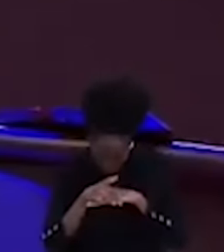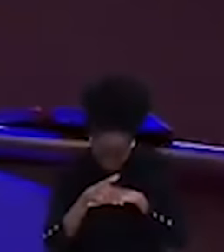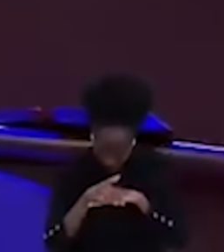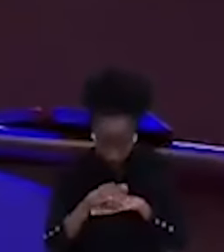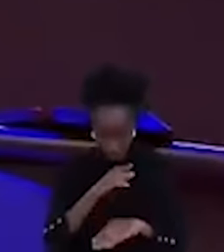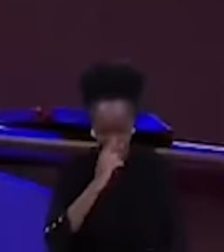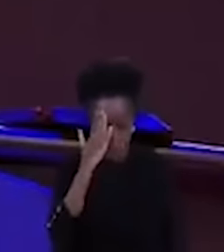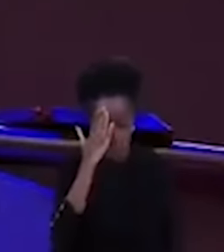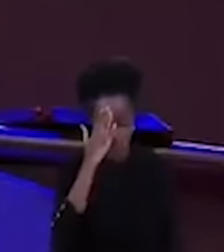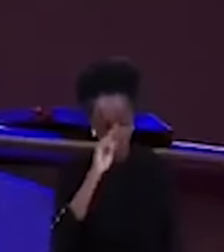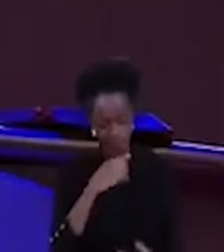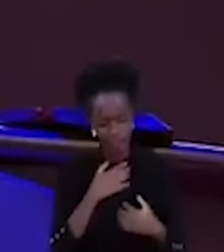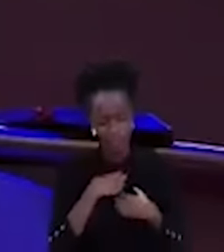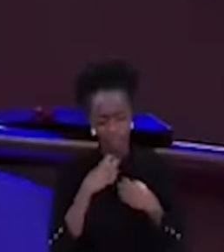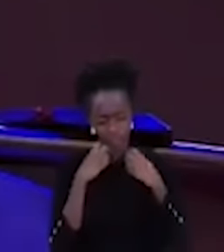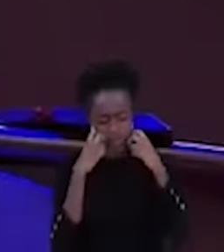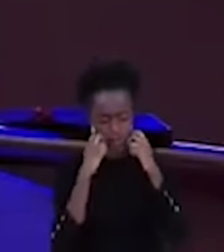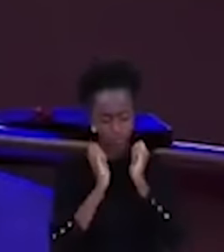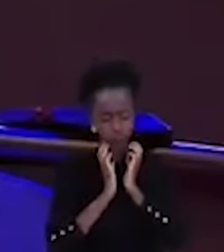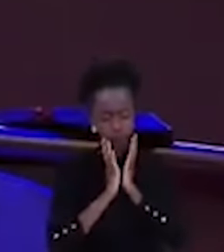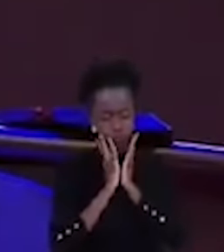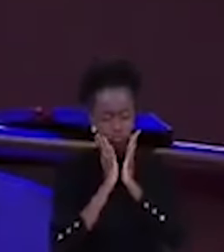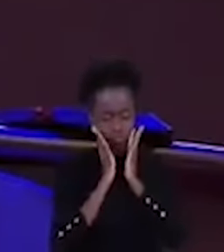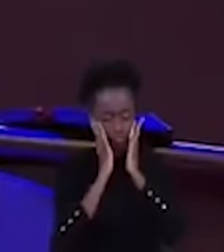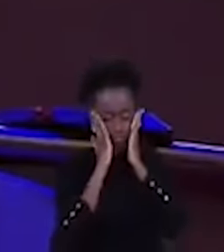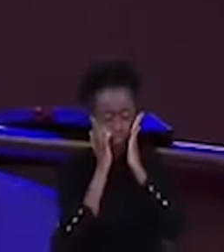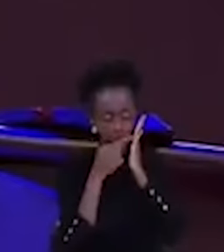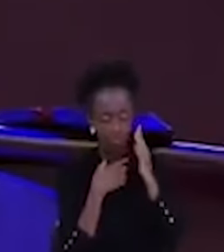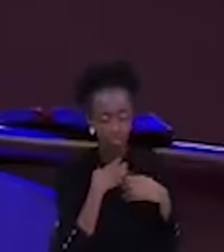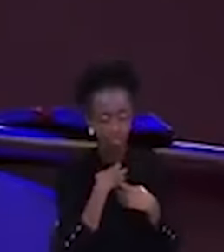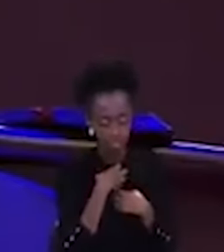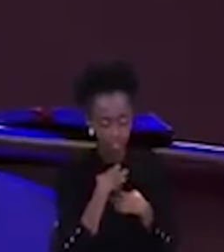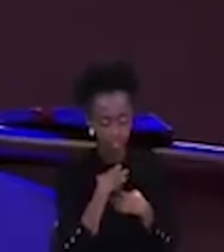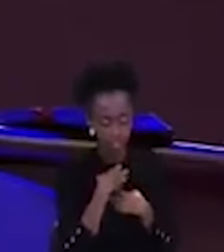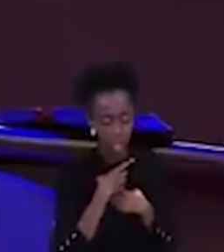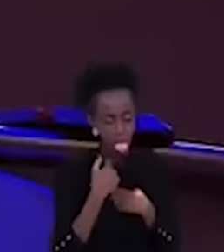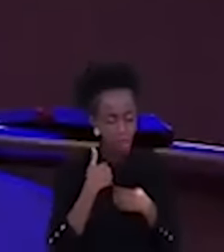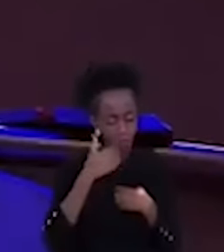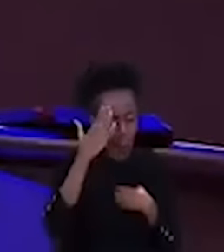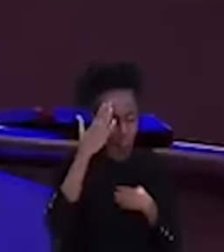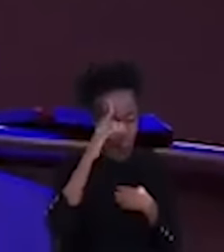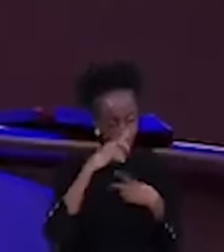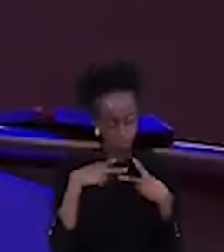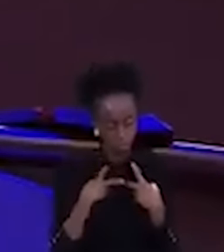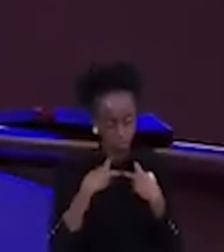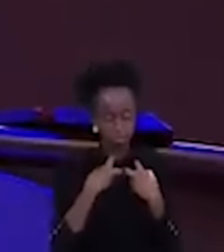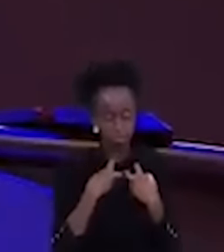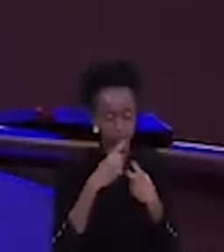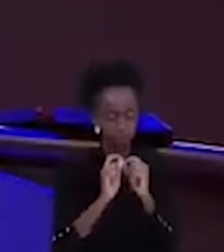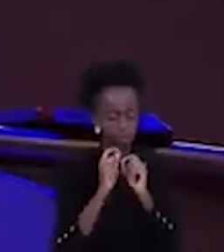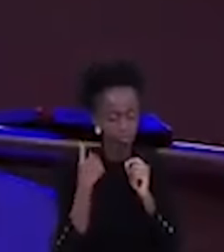Eu sei que você sente uma vergonha profunda. Eu sei que você percebe aí agora o